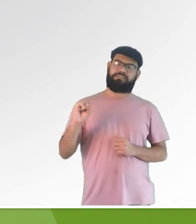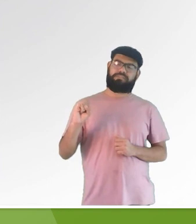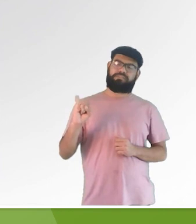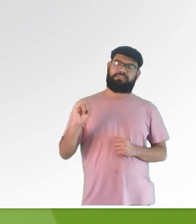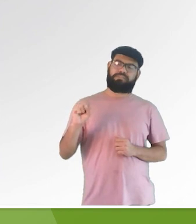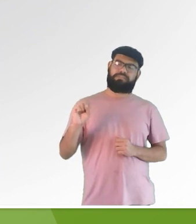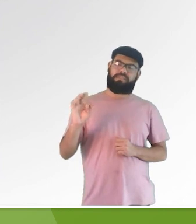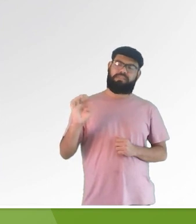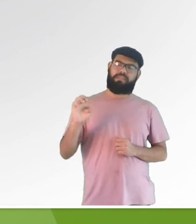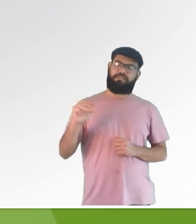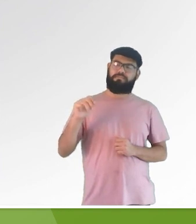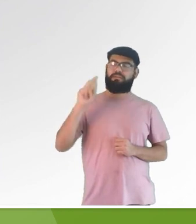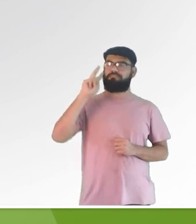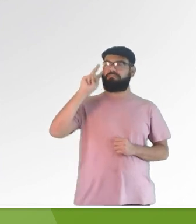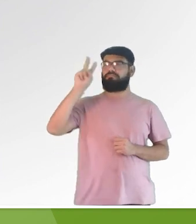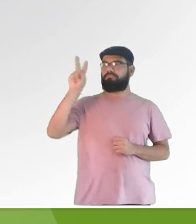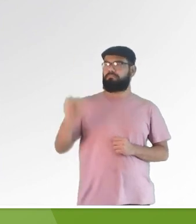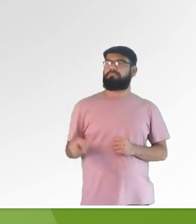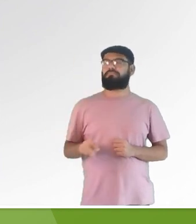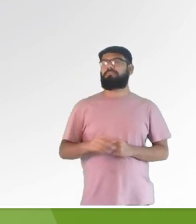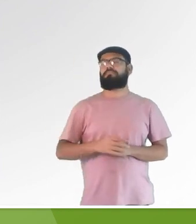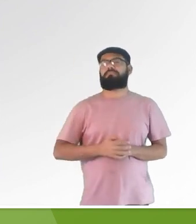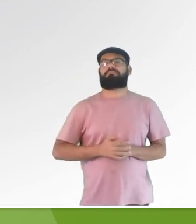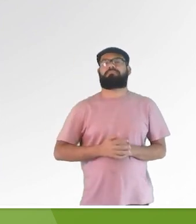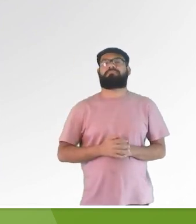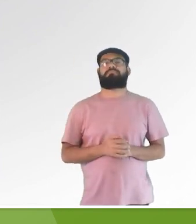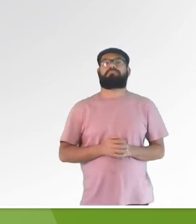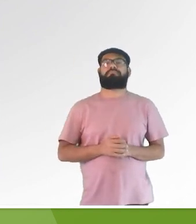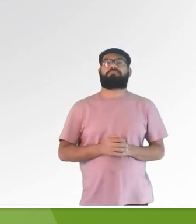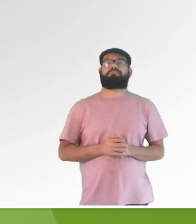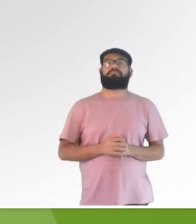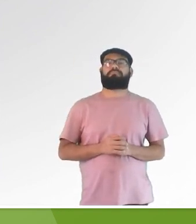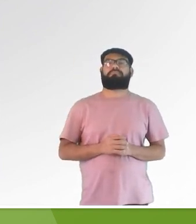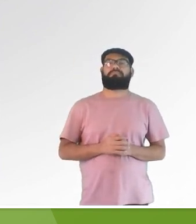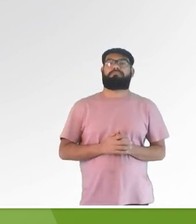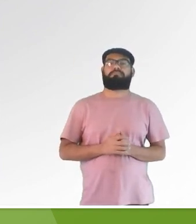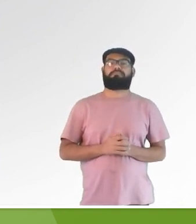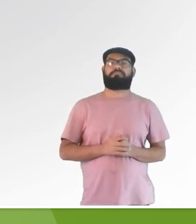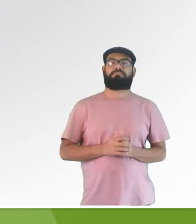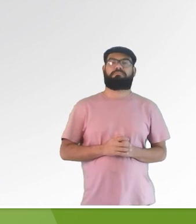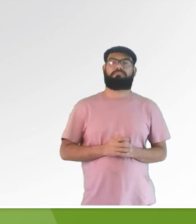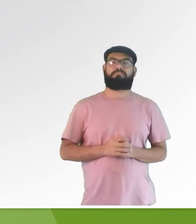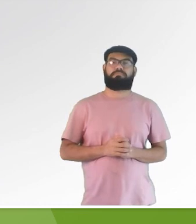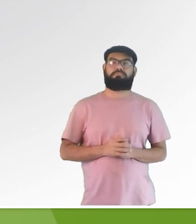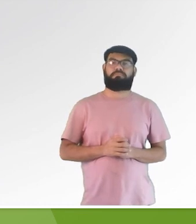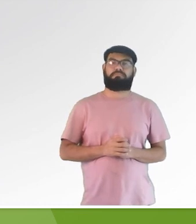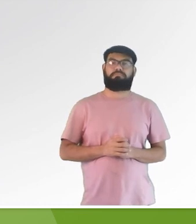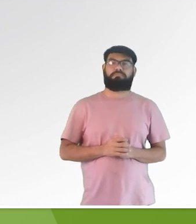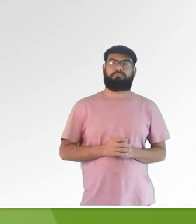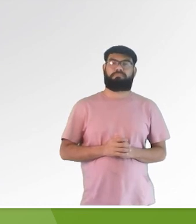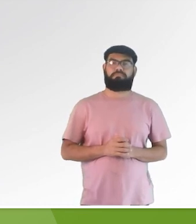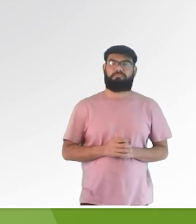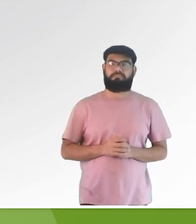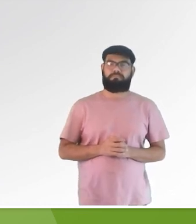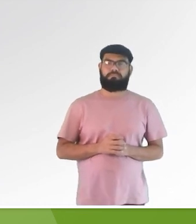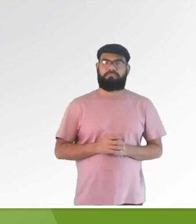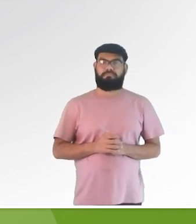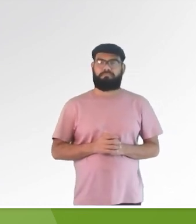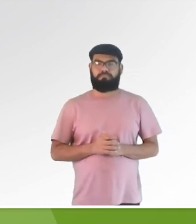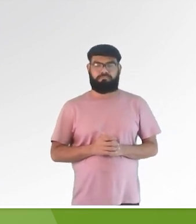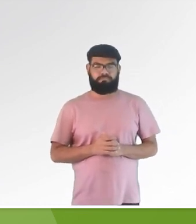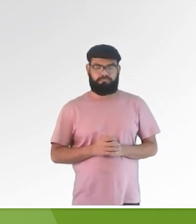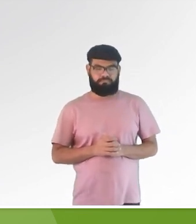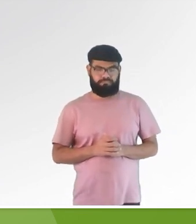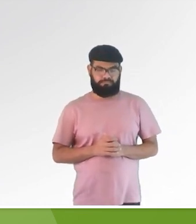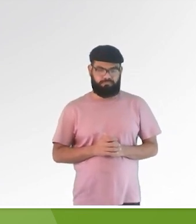é relativamente simples, porém, ele traz para a gente, né, um olhar mais complexo em relação